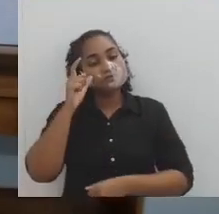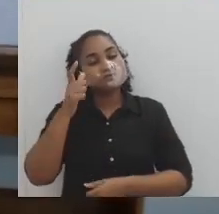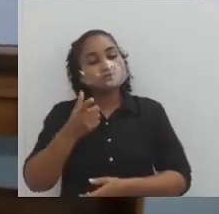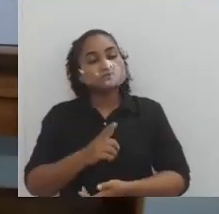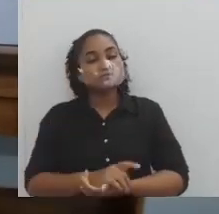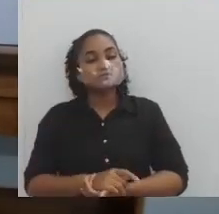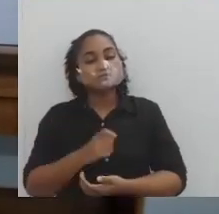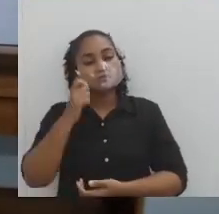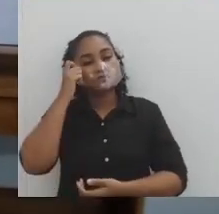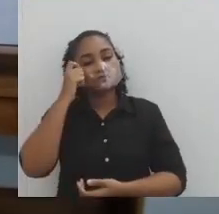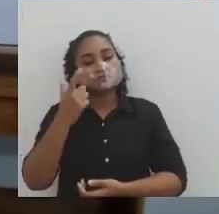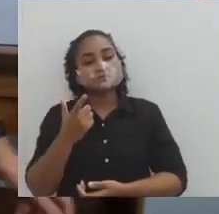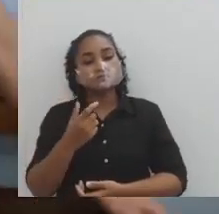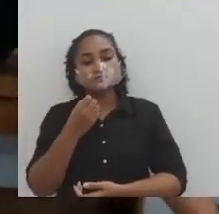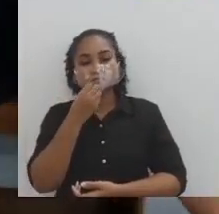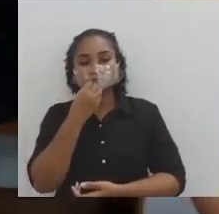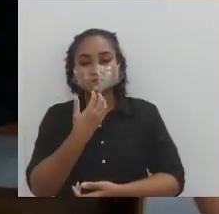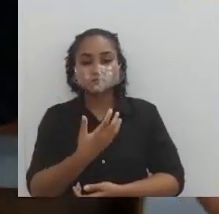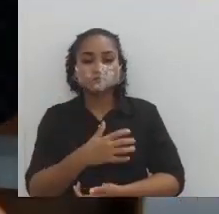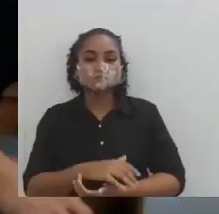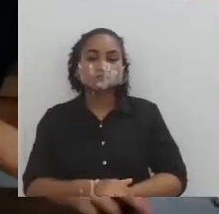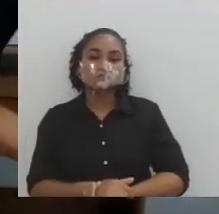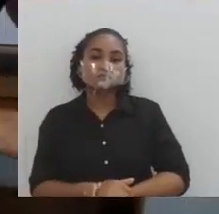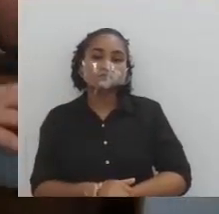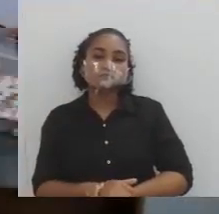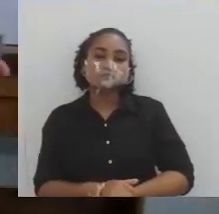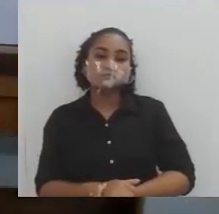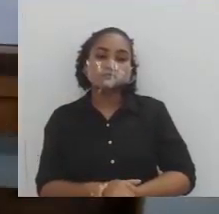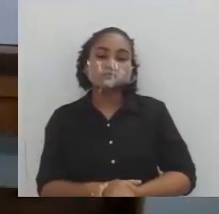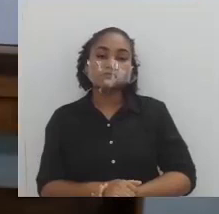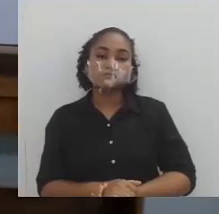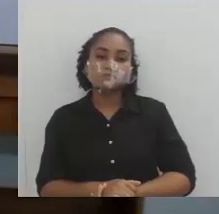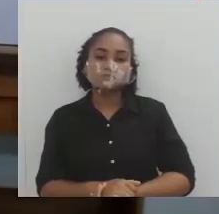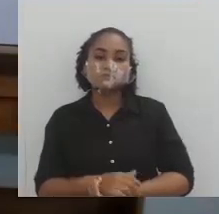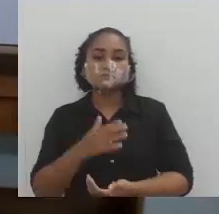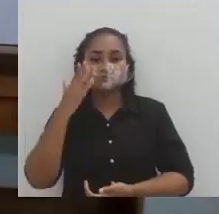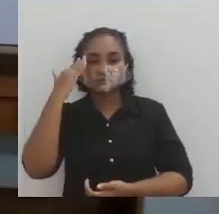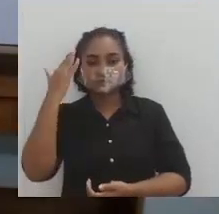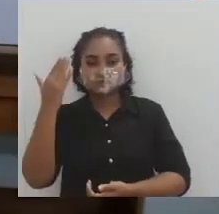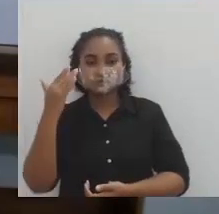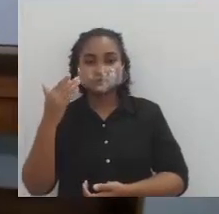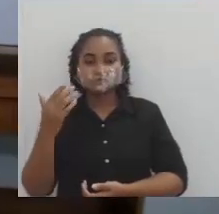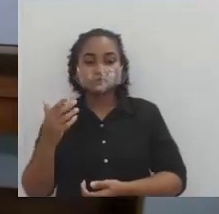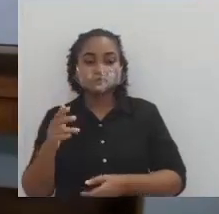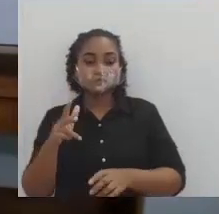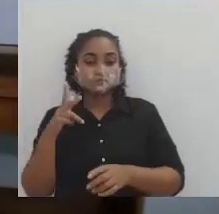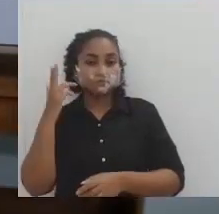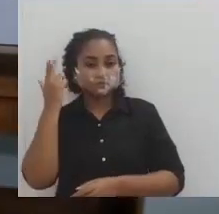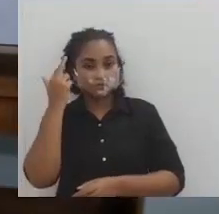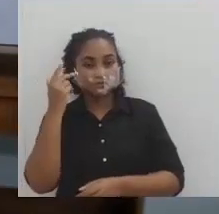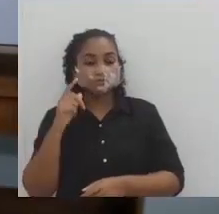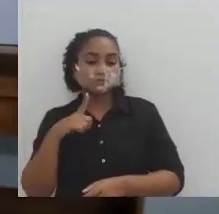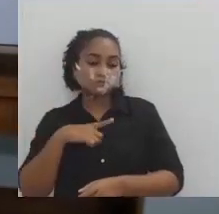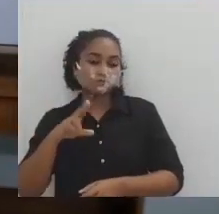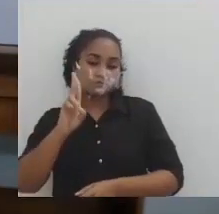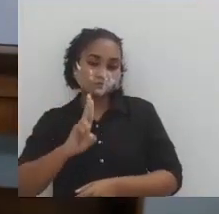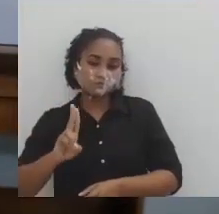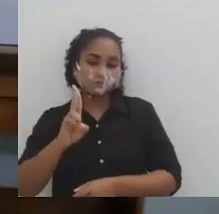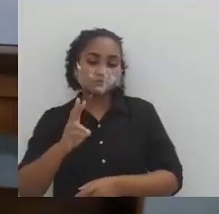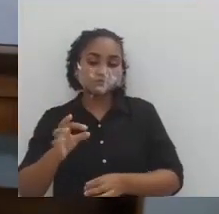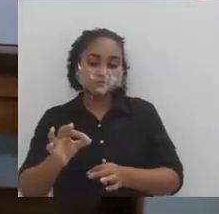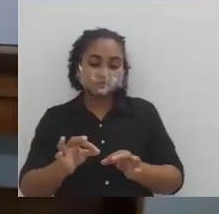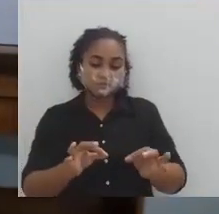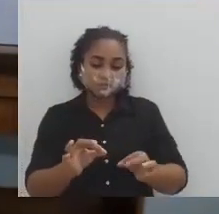outra ideia positiva que vão surgindo. Outro também muito famoso, que é o xadrez, que também é utilizado